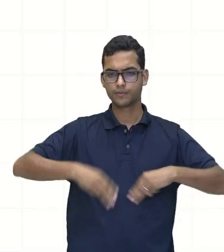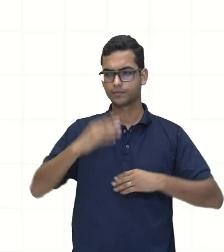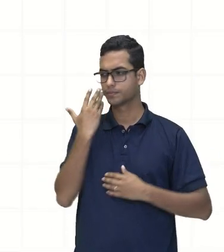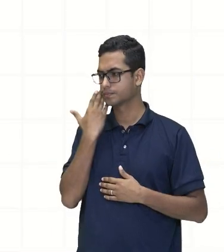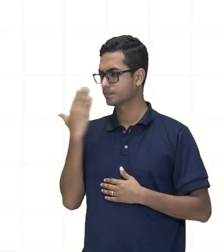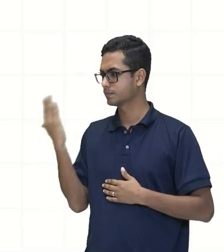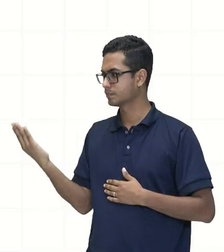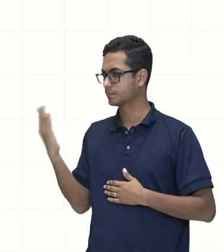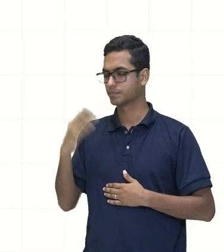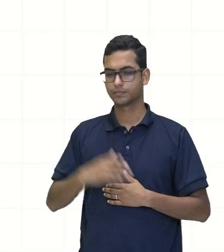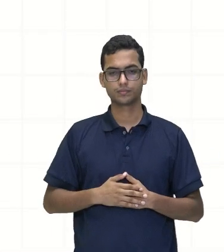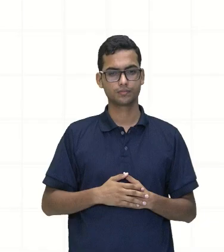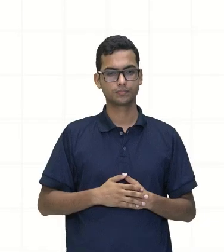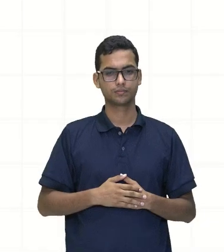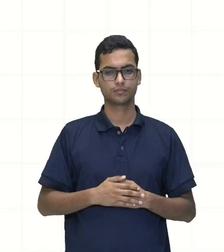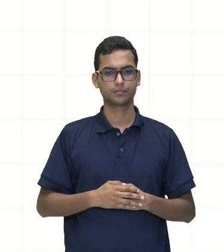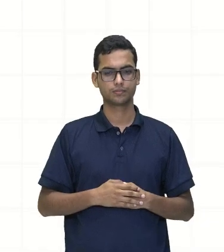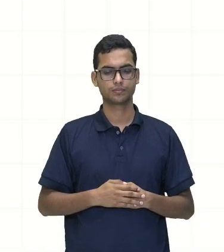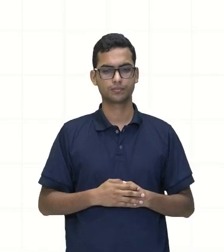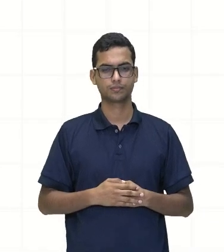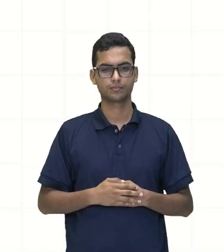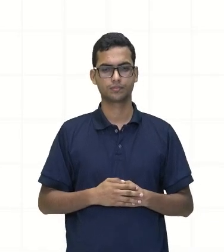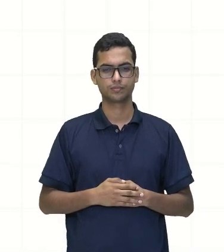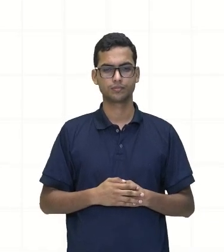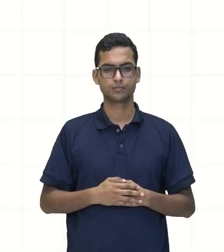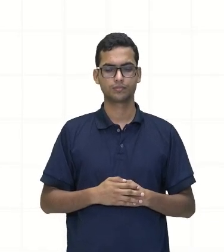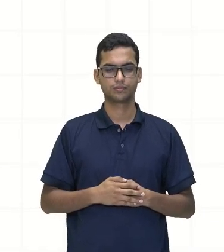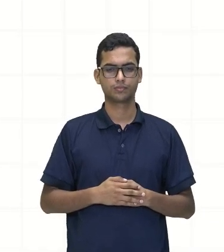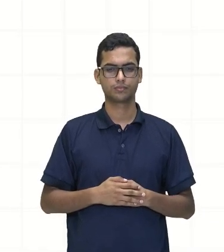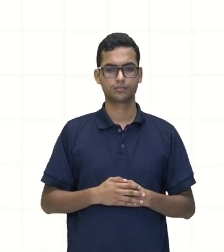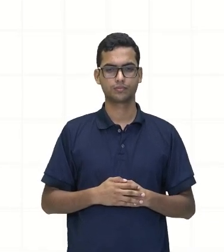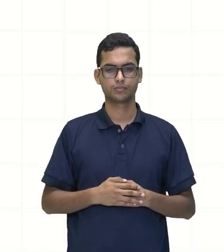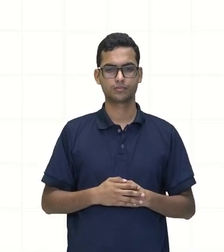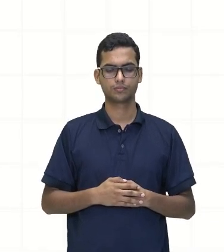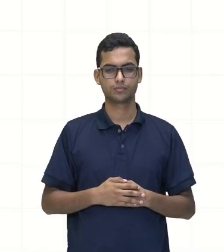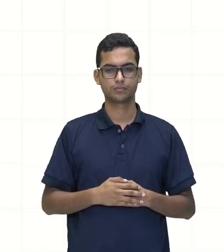fazendo aí só continhas de mais e menos,